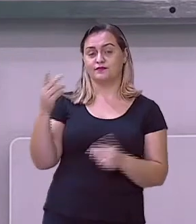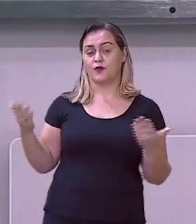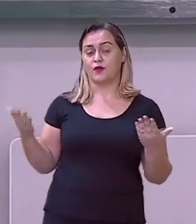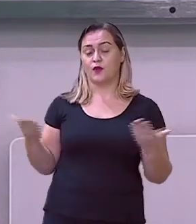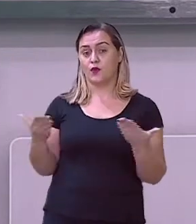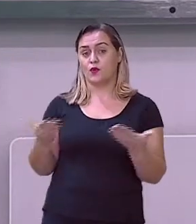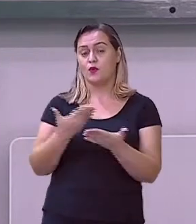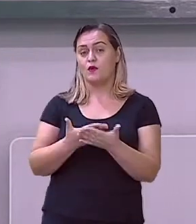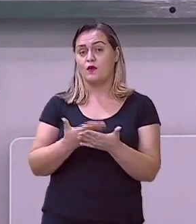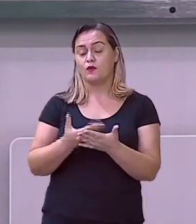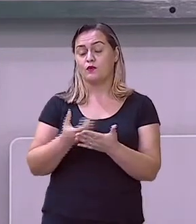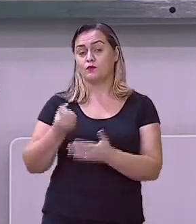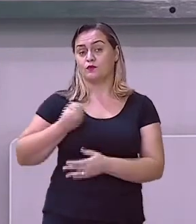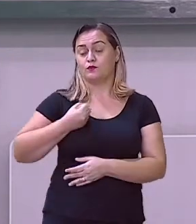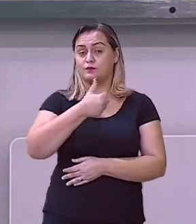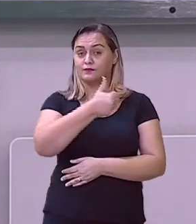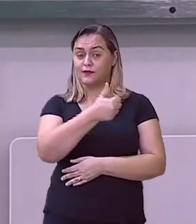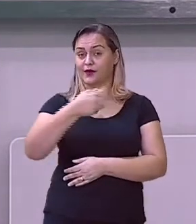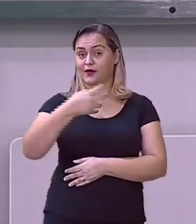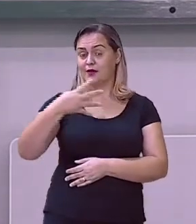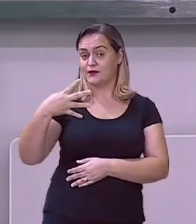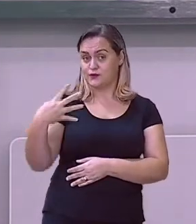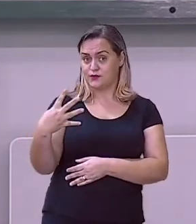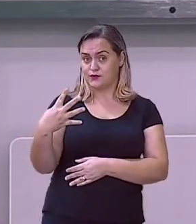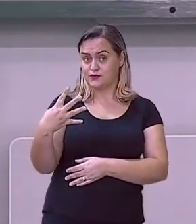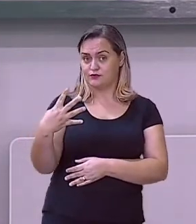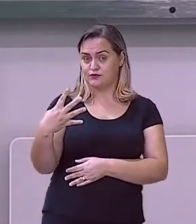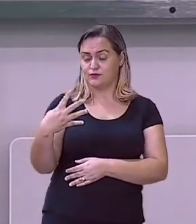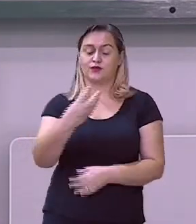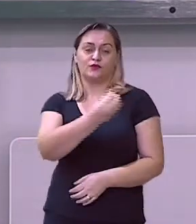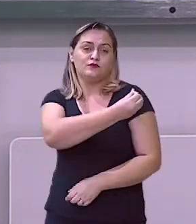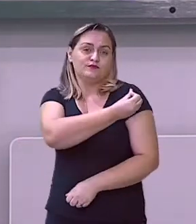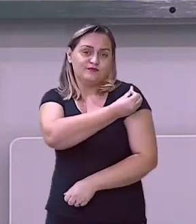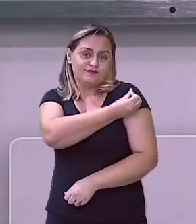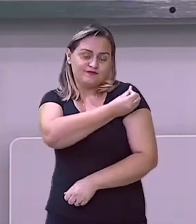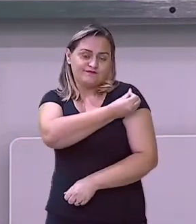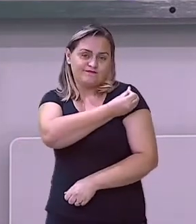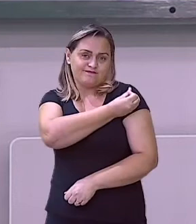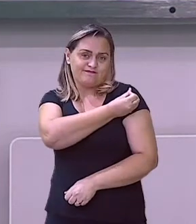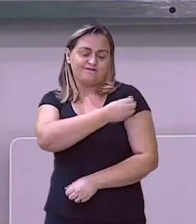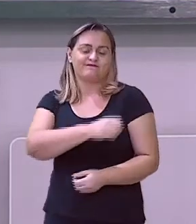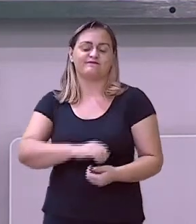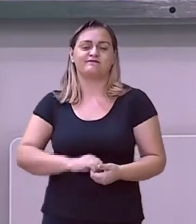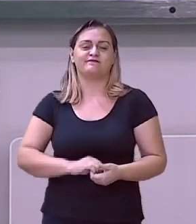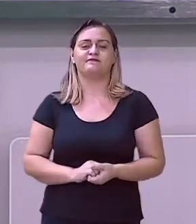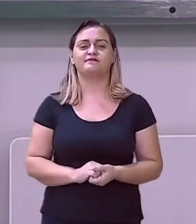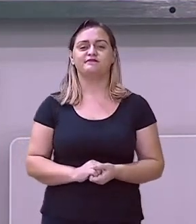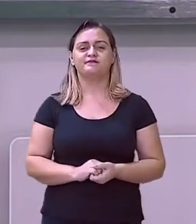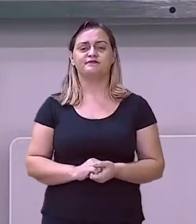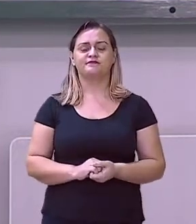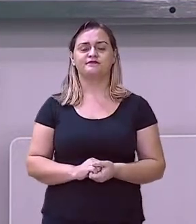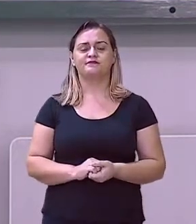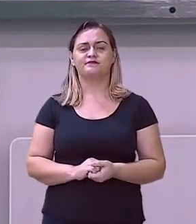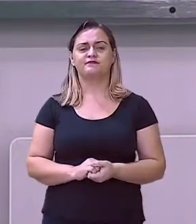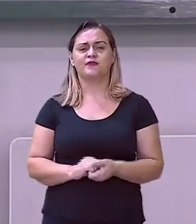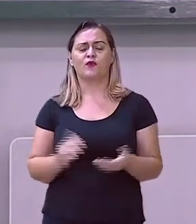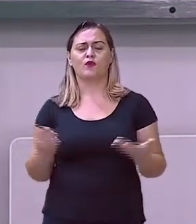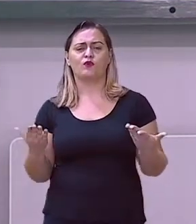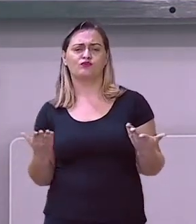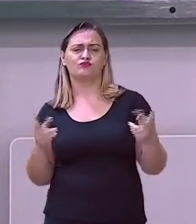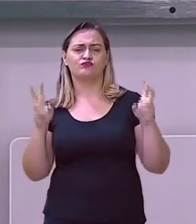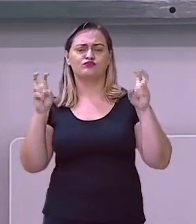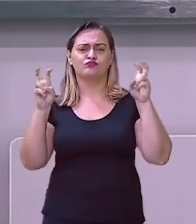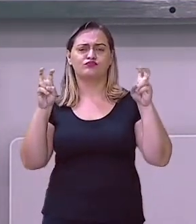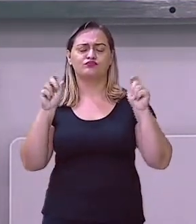número 14 para o 6º ano do ensino fundamental. As esferas da